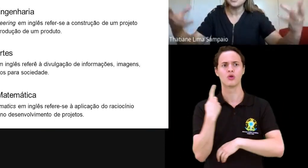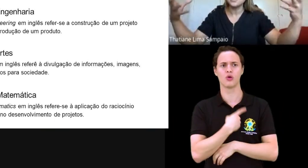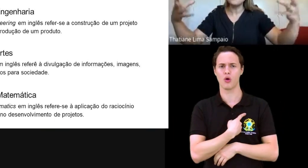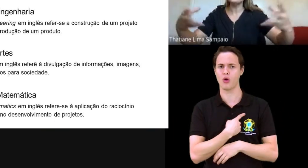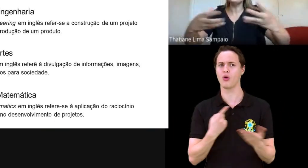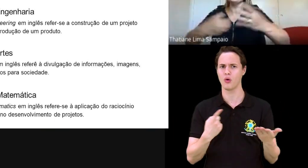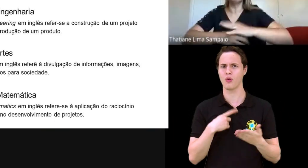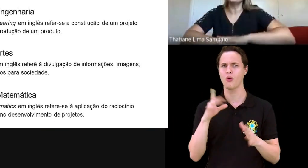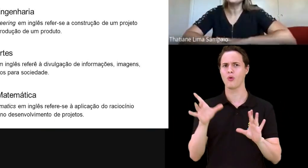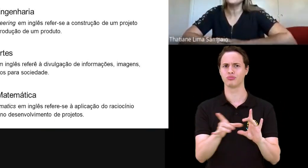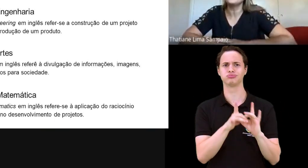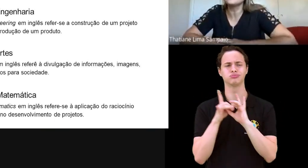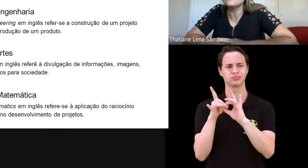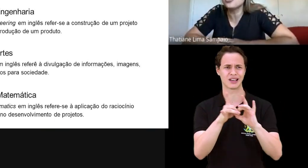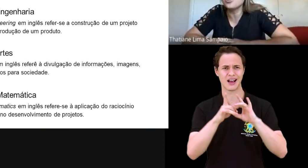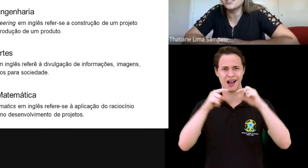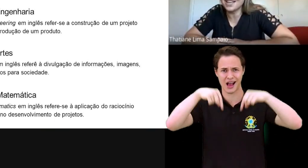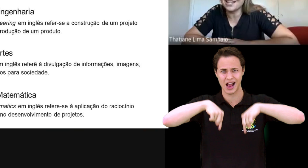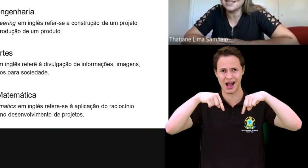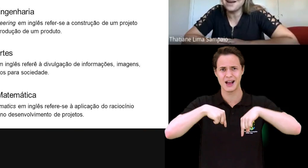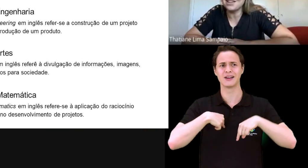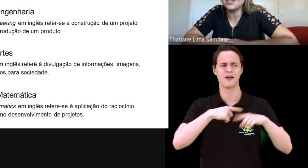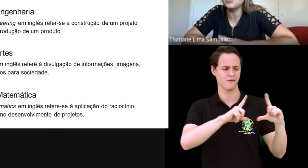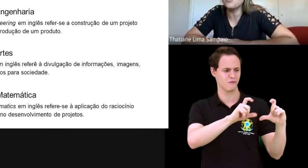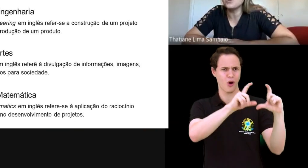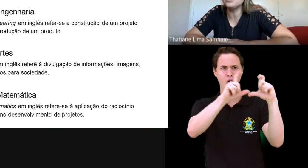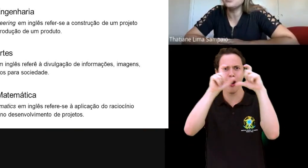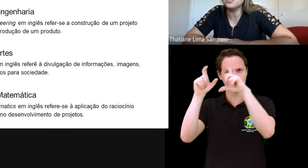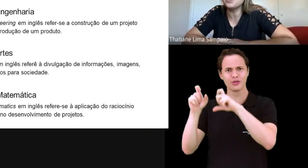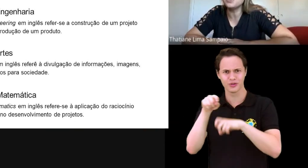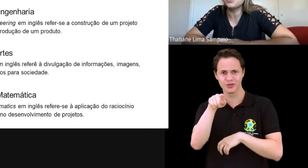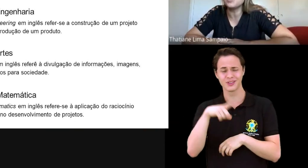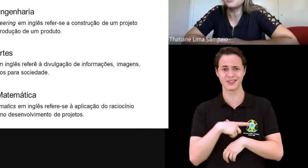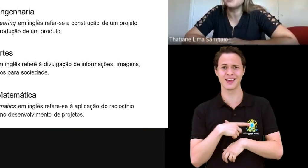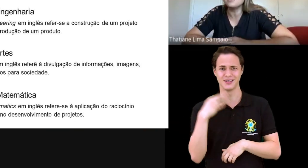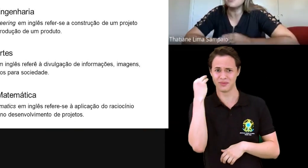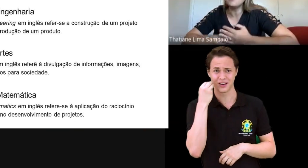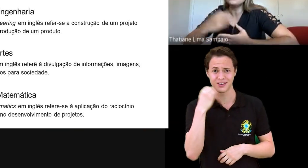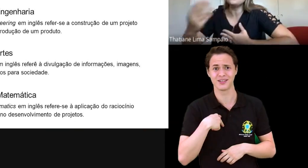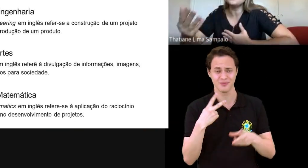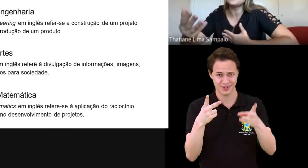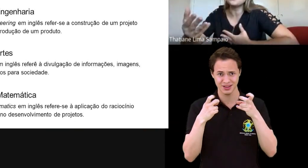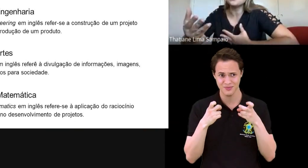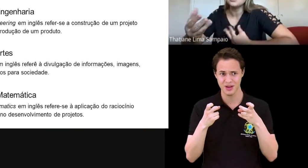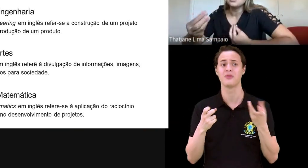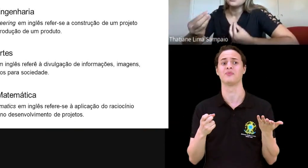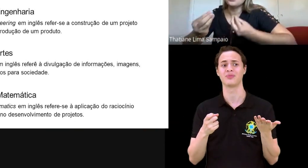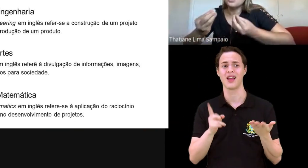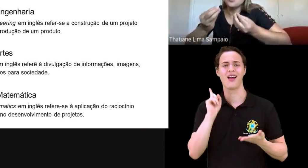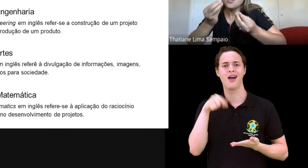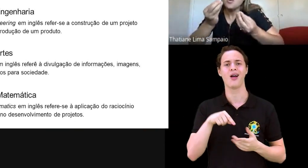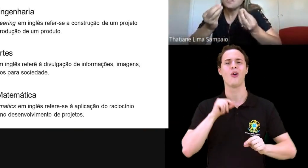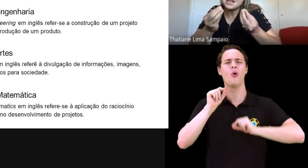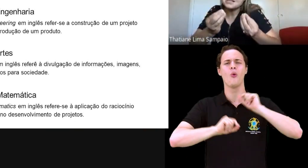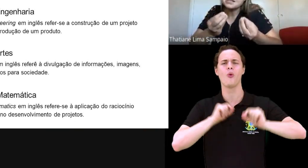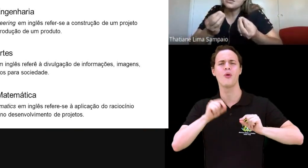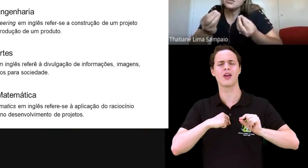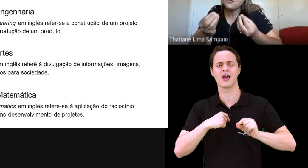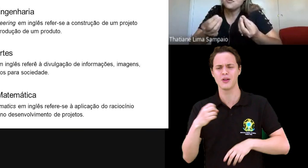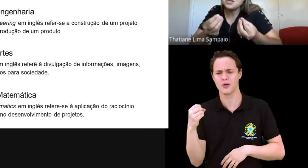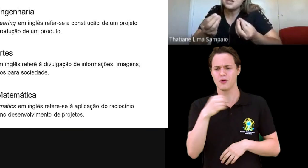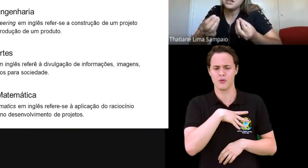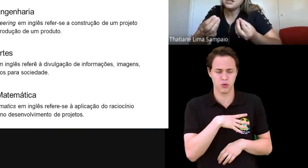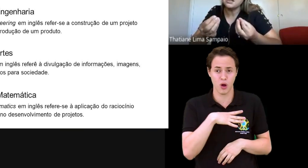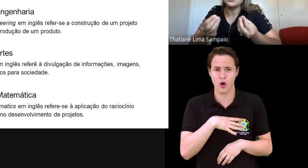portfólio da união, da integração de todas aquelas imagens e o quanto isso trouxe uma outra visão do que um passinho